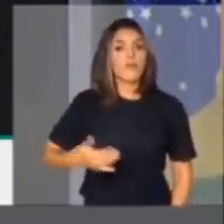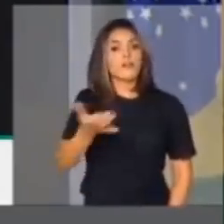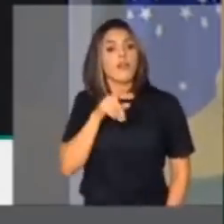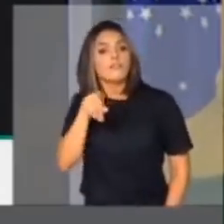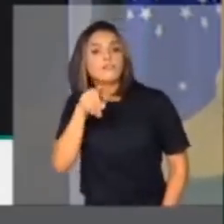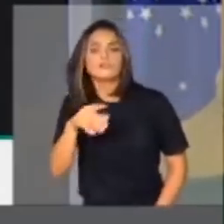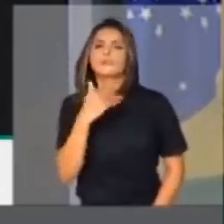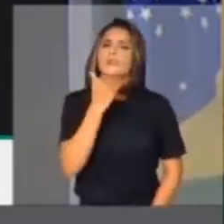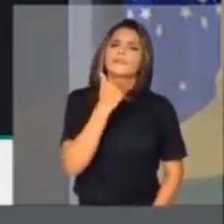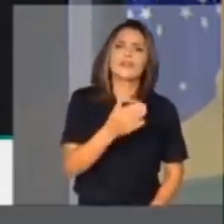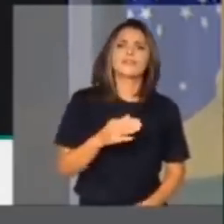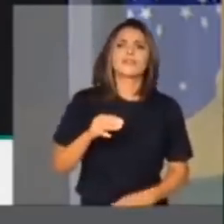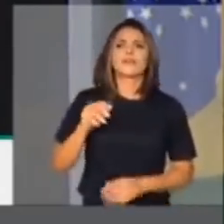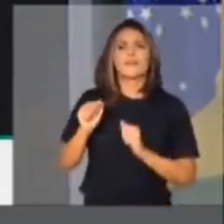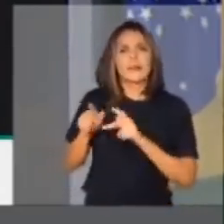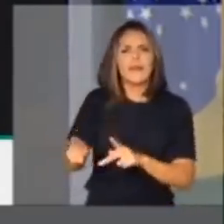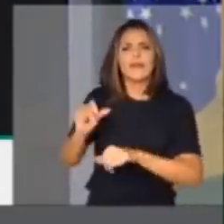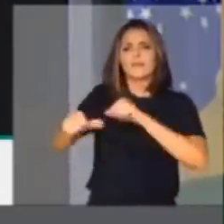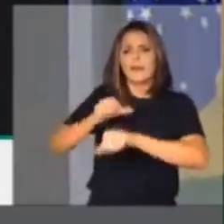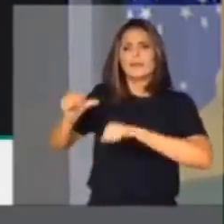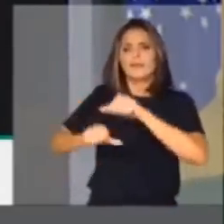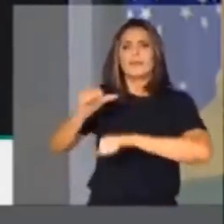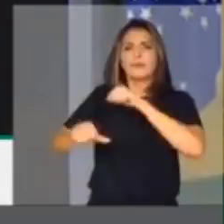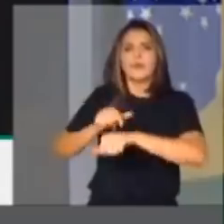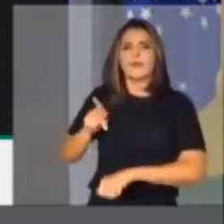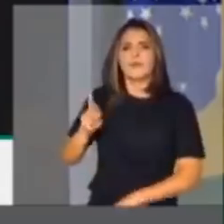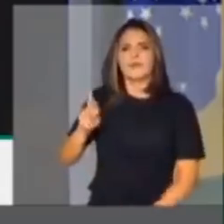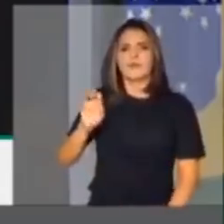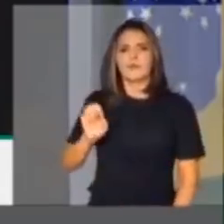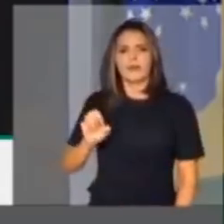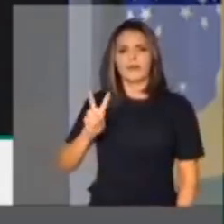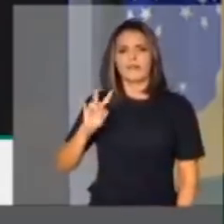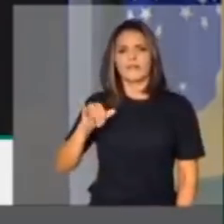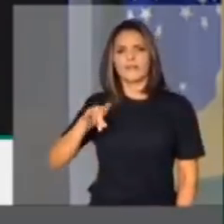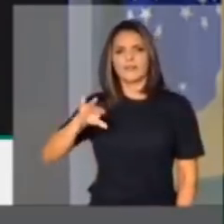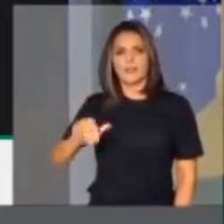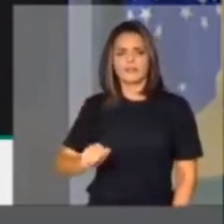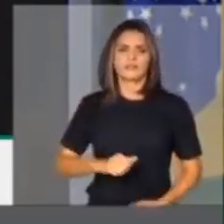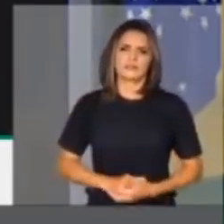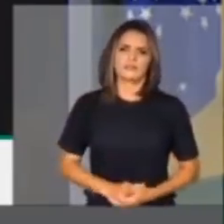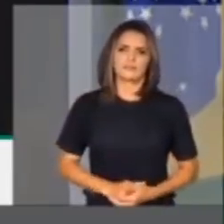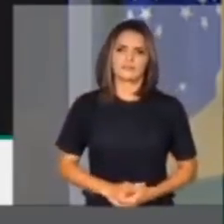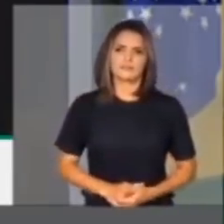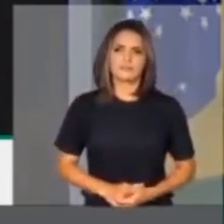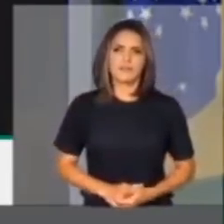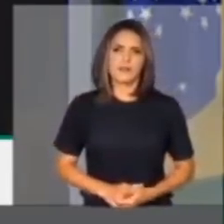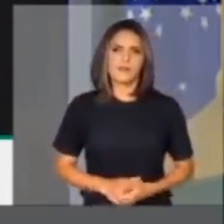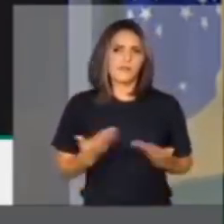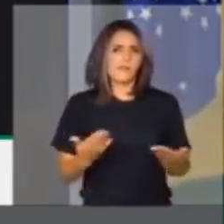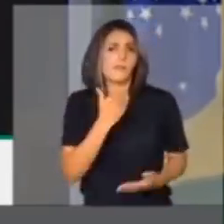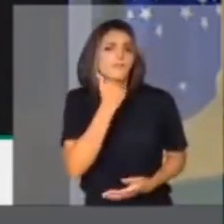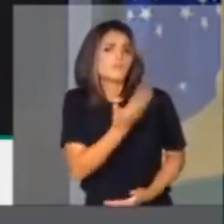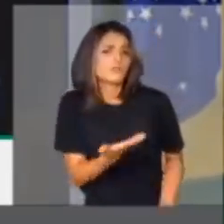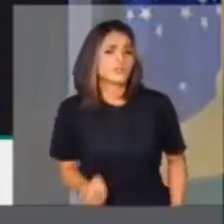ficar batendo na tecla de reforma da Previdência, reforma da Previdência, reforma da Previdência. E eu sou, todas as vezes que eu subi nessa tribuna, eu falei sobre reforma da Previdência, mas